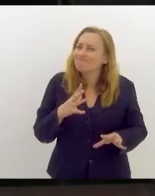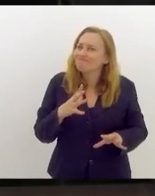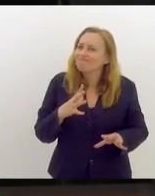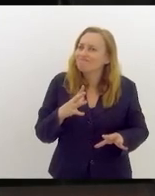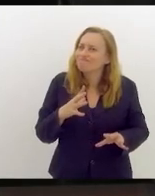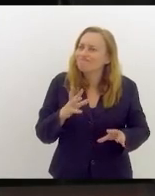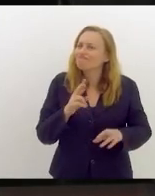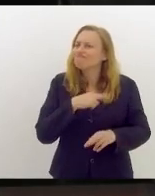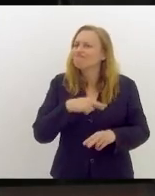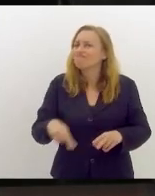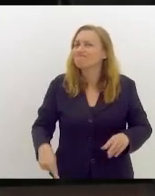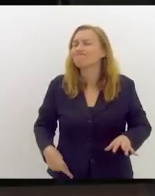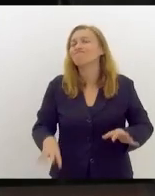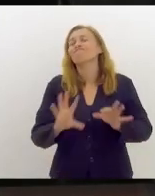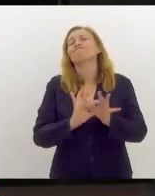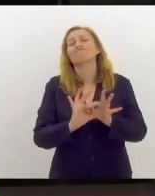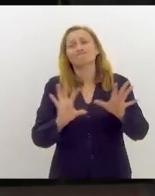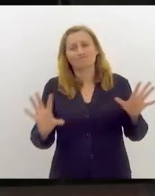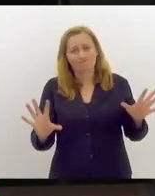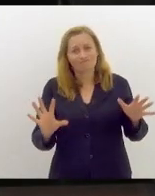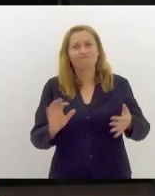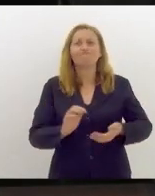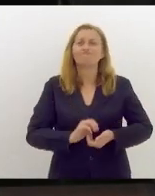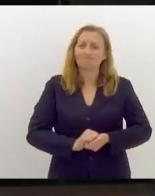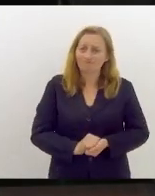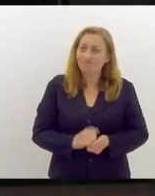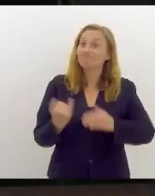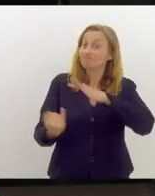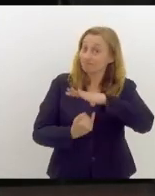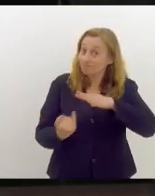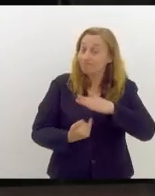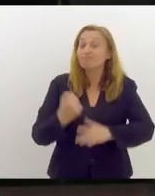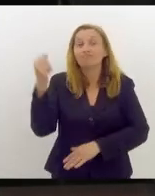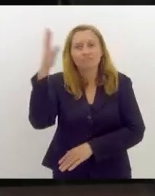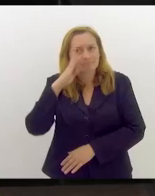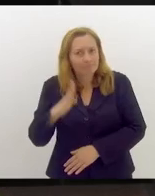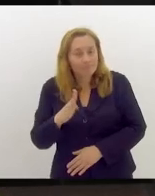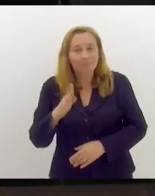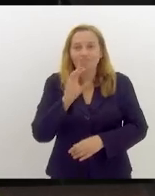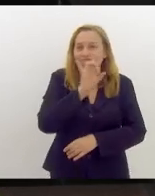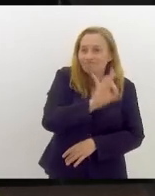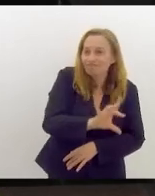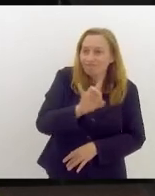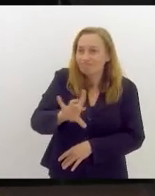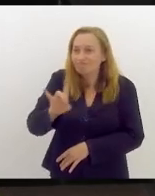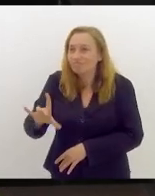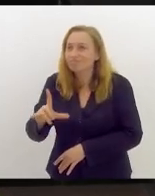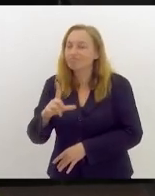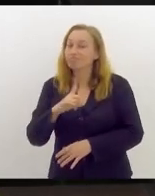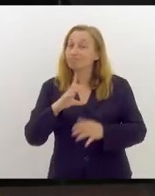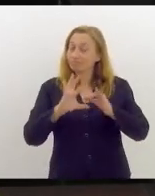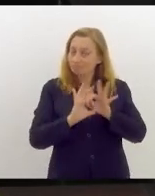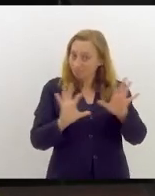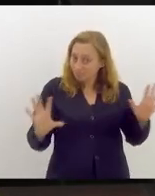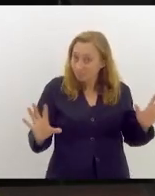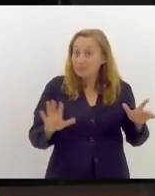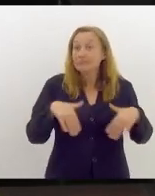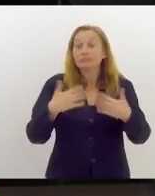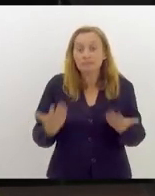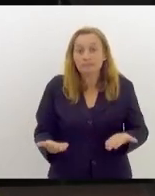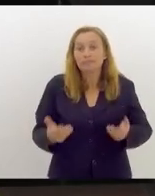Republicano e democrático Quanto são as instituições brasileiras que cada uma tem a sua autonomia então